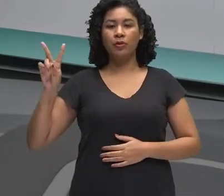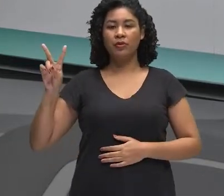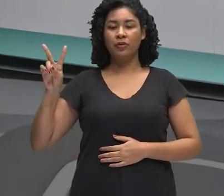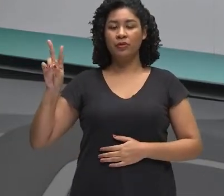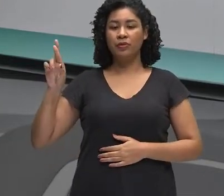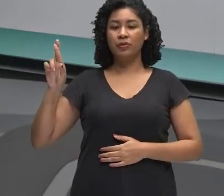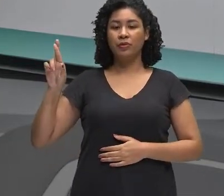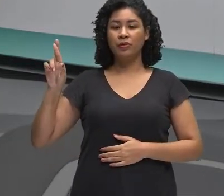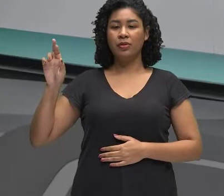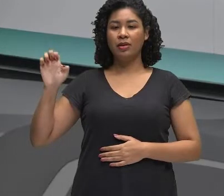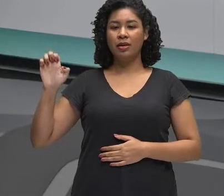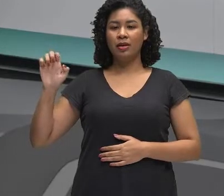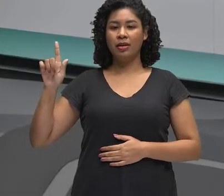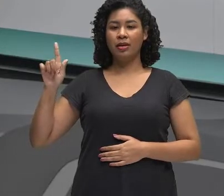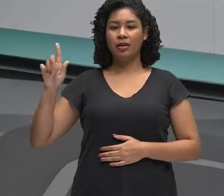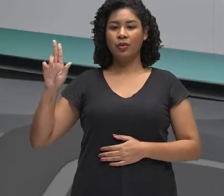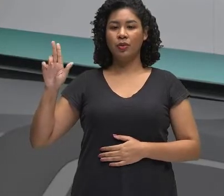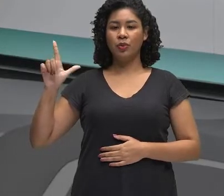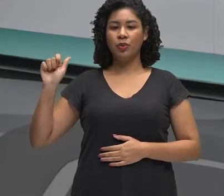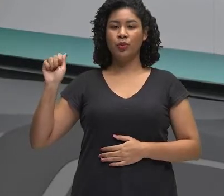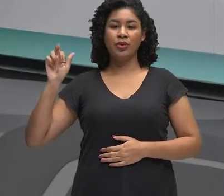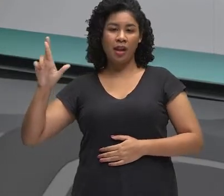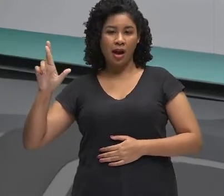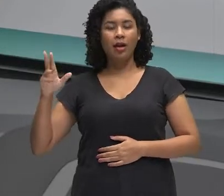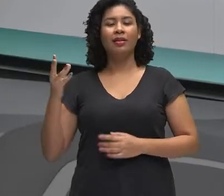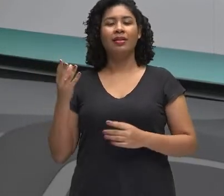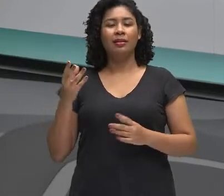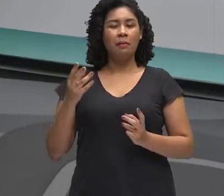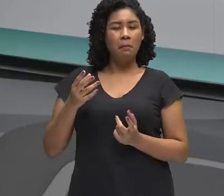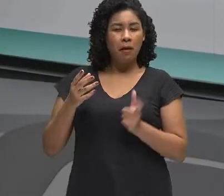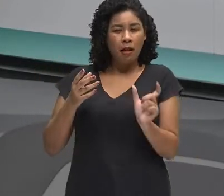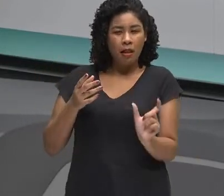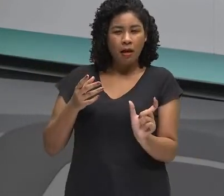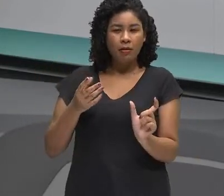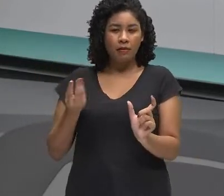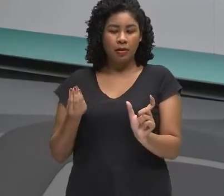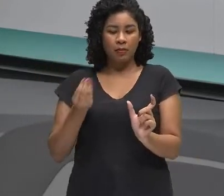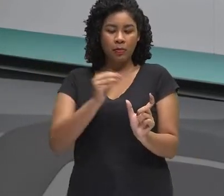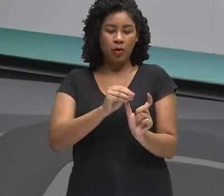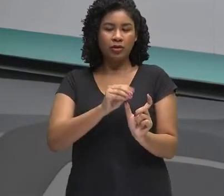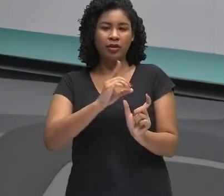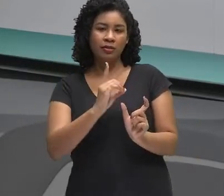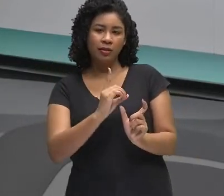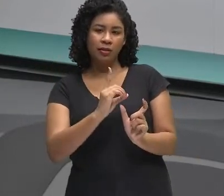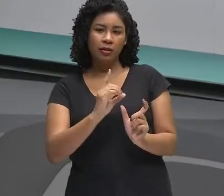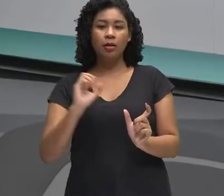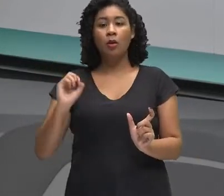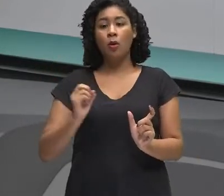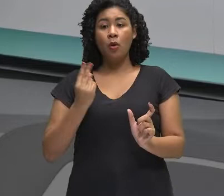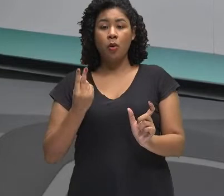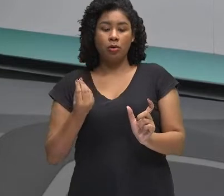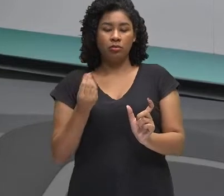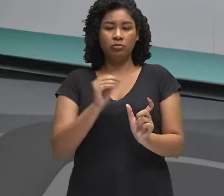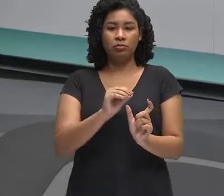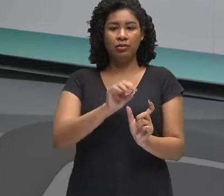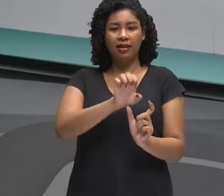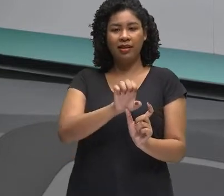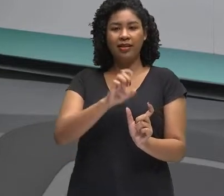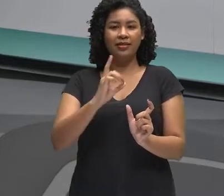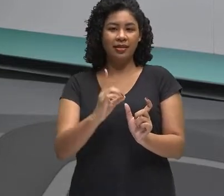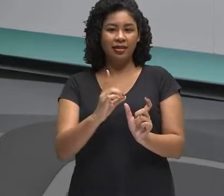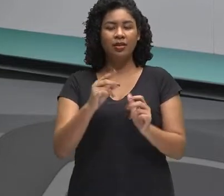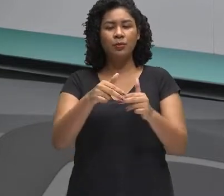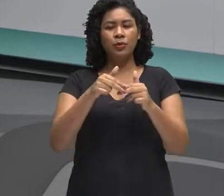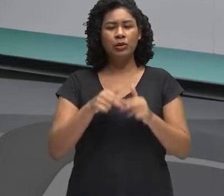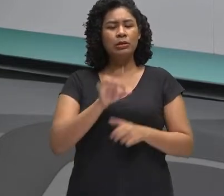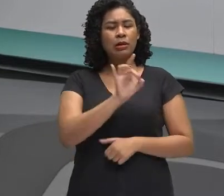ela. Aquele que você acrescenta D, ED, IED. Cada um tem a sua regra bem